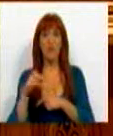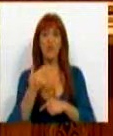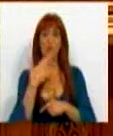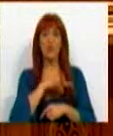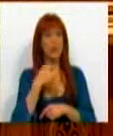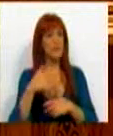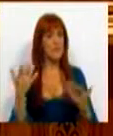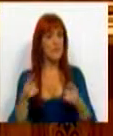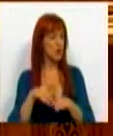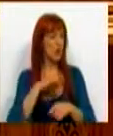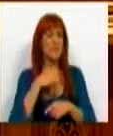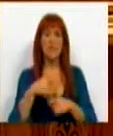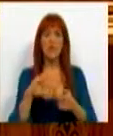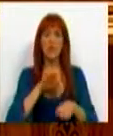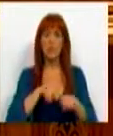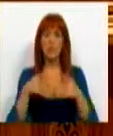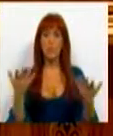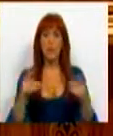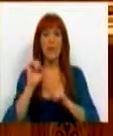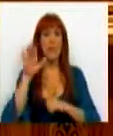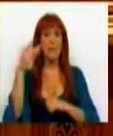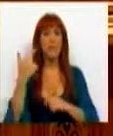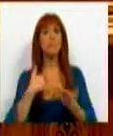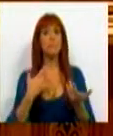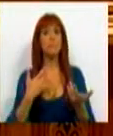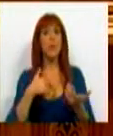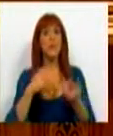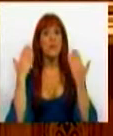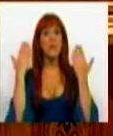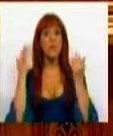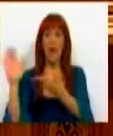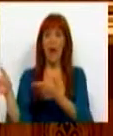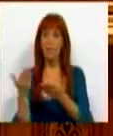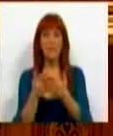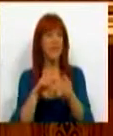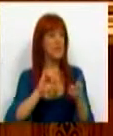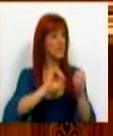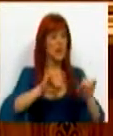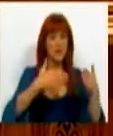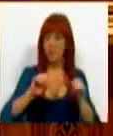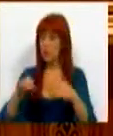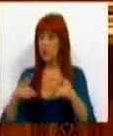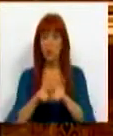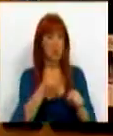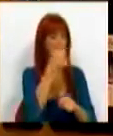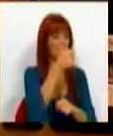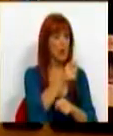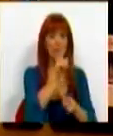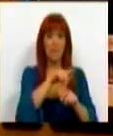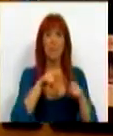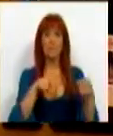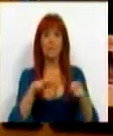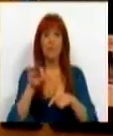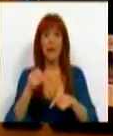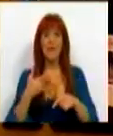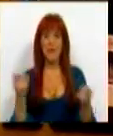Obrigado, Sr. Presidente. Sr. Presidente, Srs. Deputados, em primeiro lugar gostava de saudar a apresentação destas duas iniciativas, por parte do Bloco de Esquerda e por parte